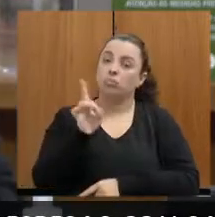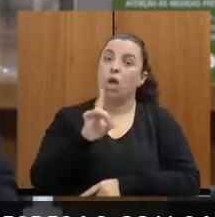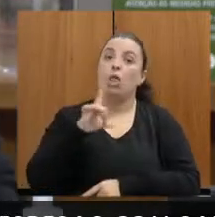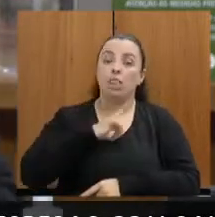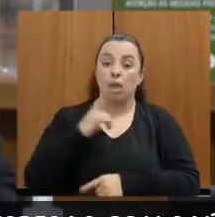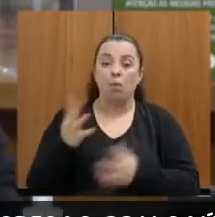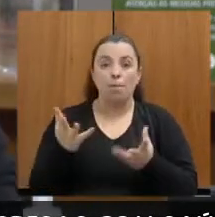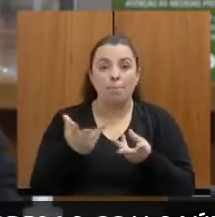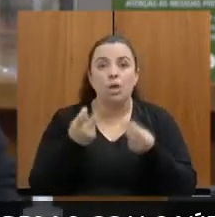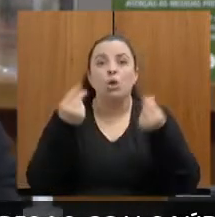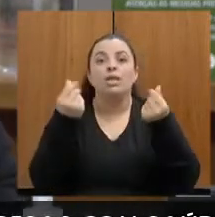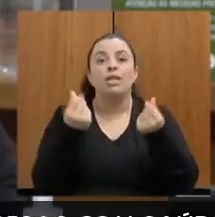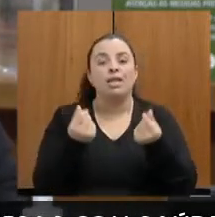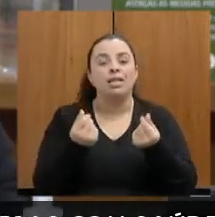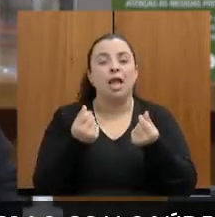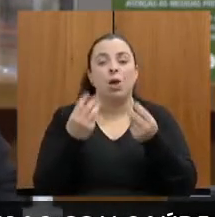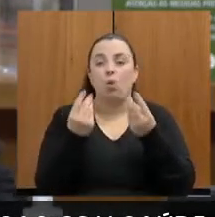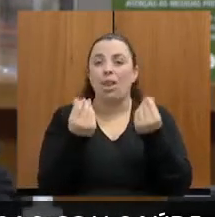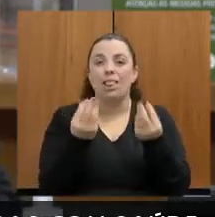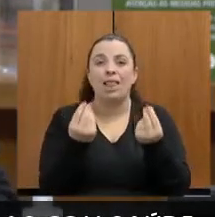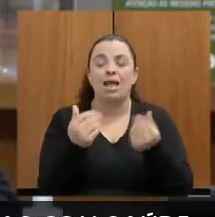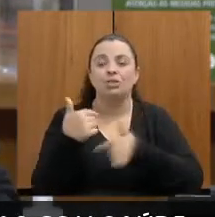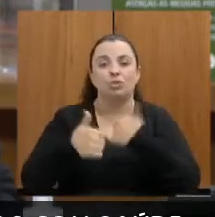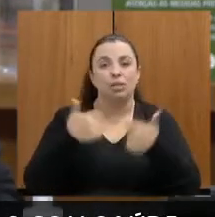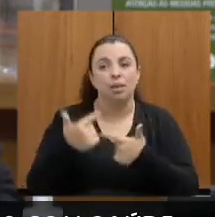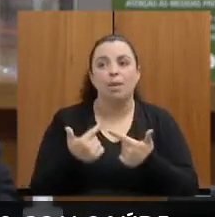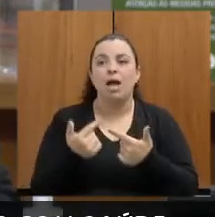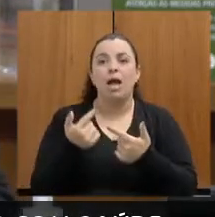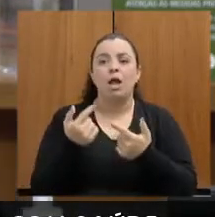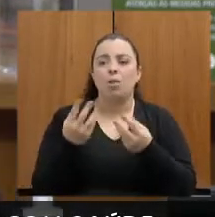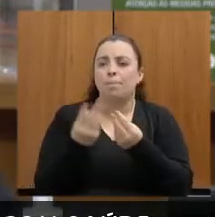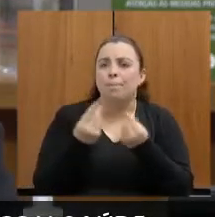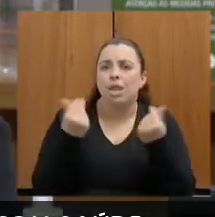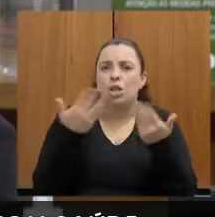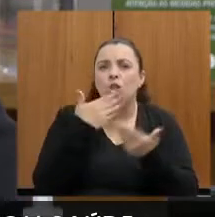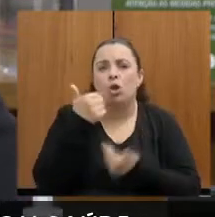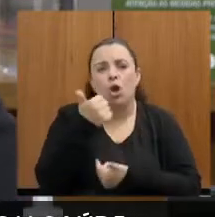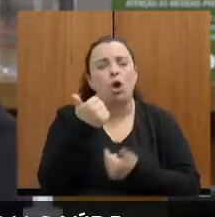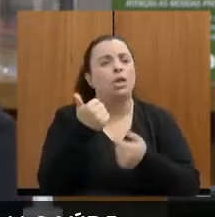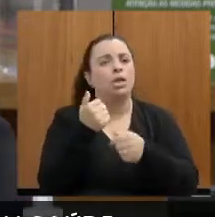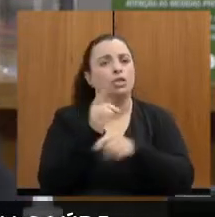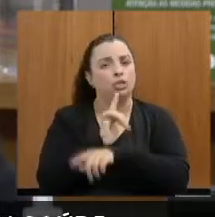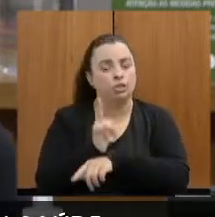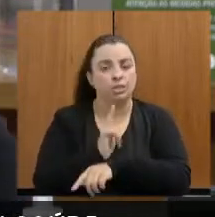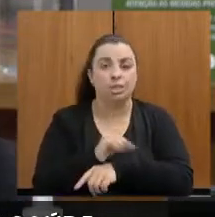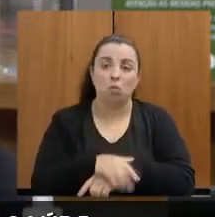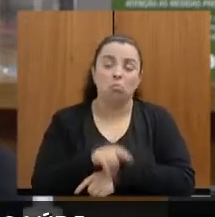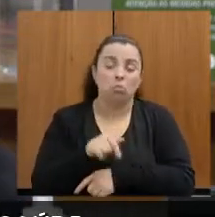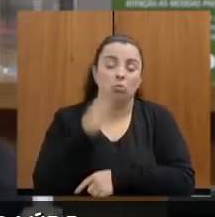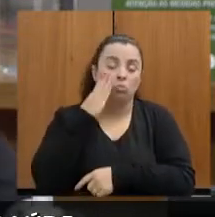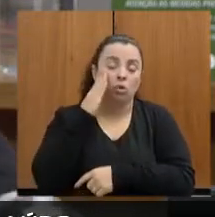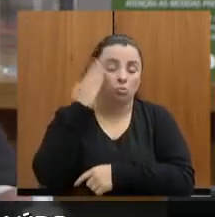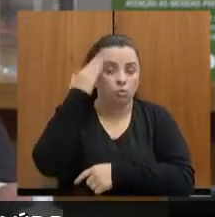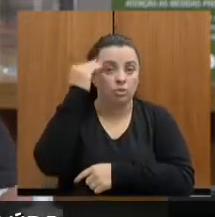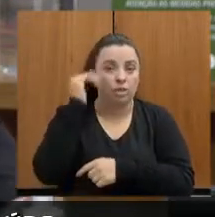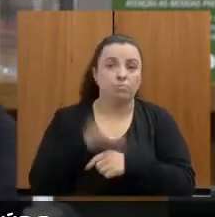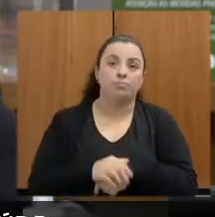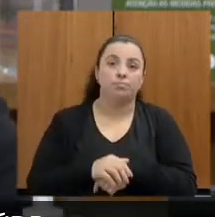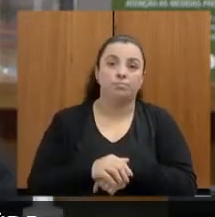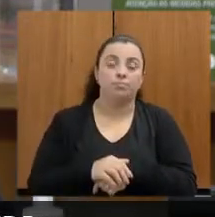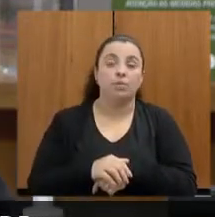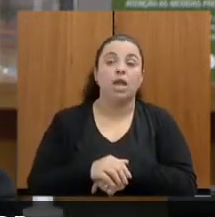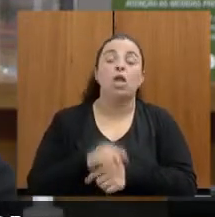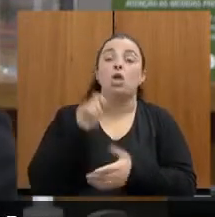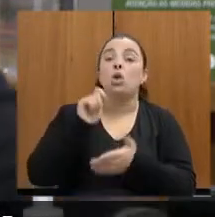melhoria da forma de gestão e vai ser certamente um grande sucesso e o contrato de dois anos é o